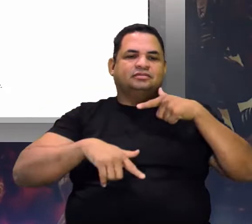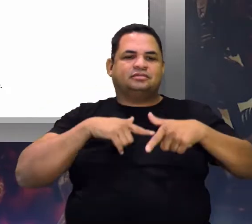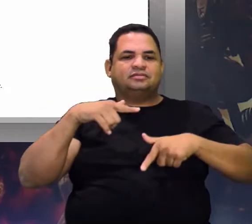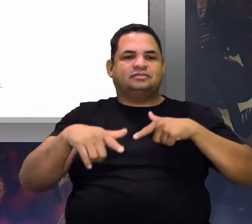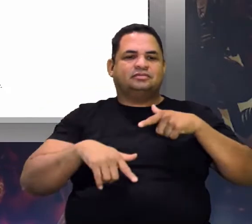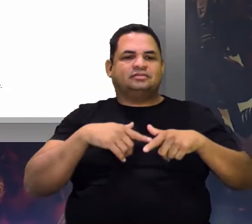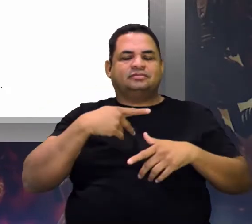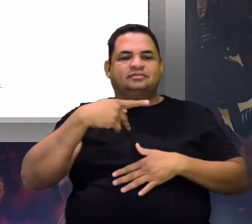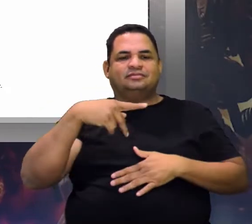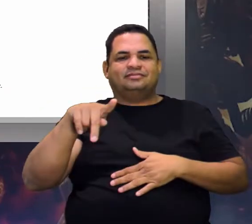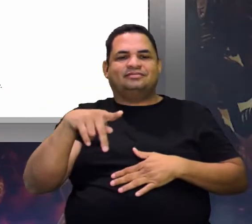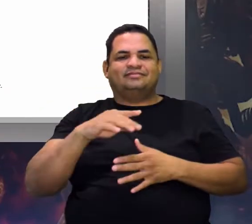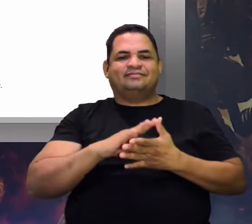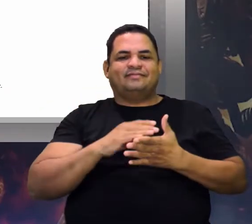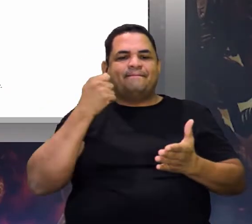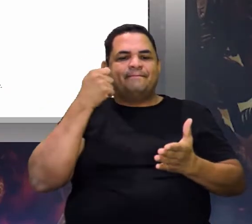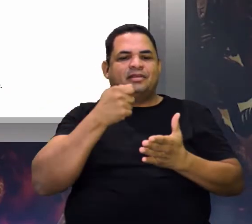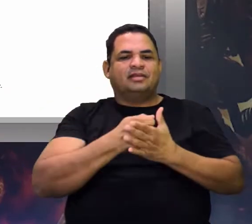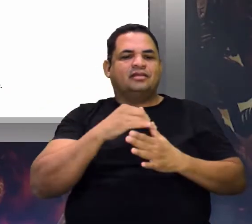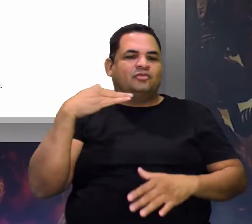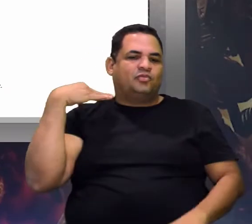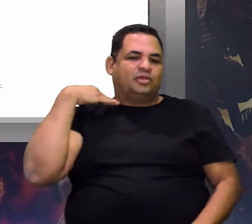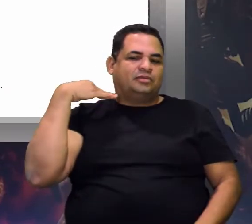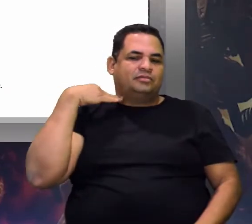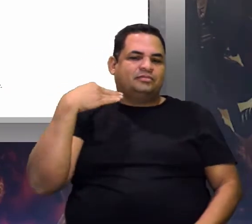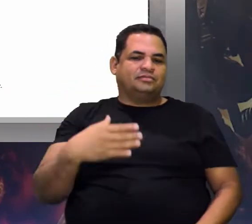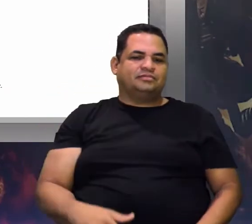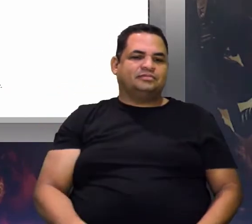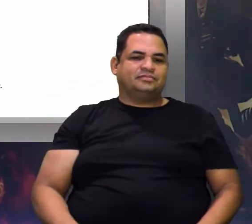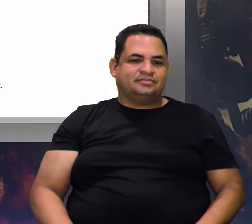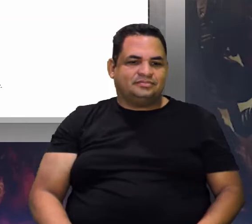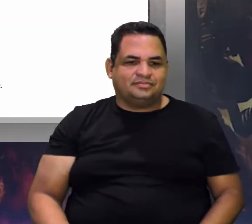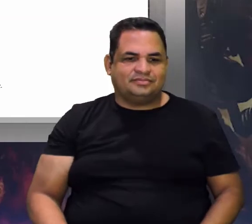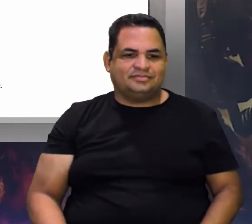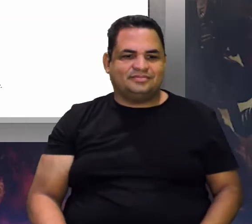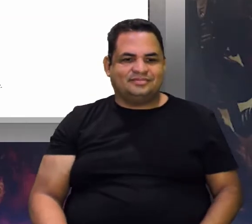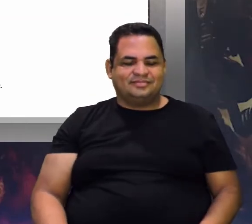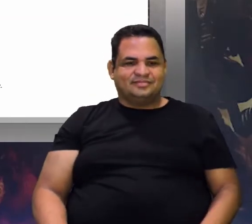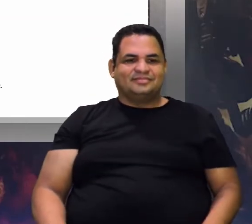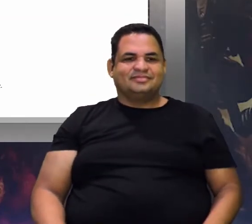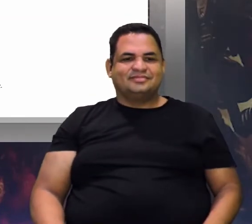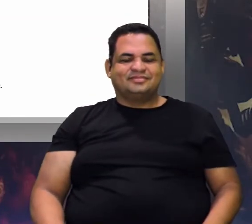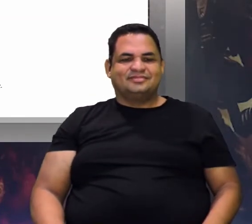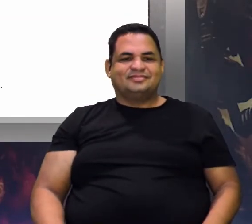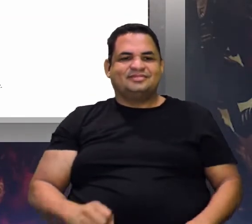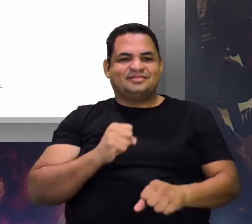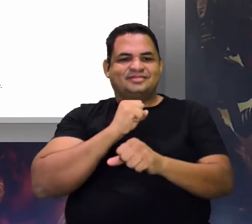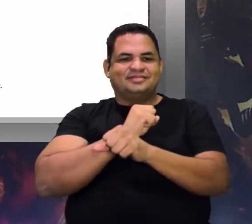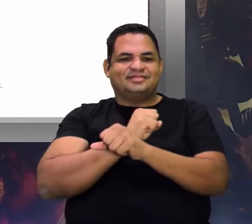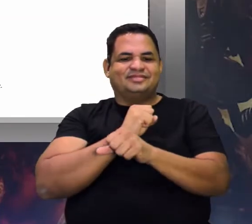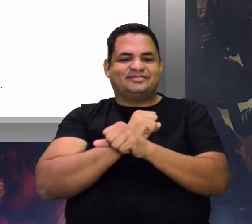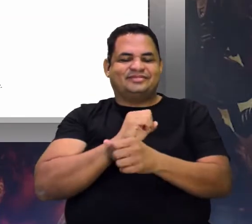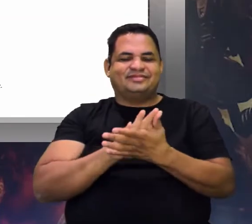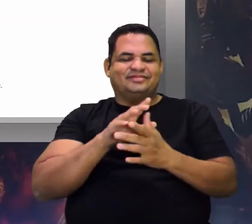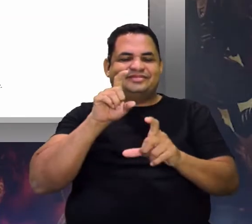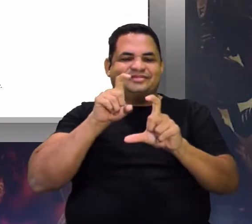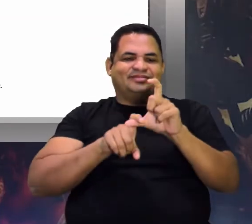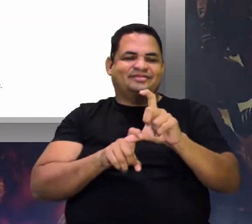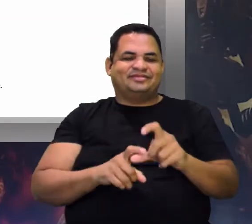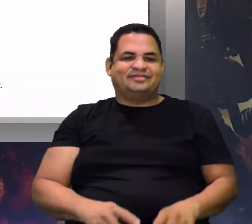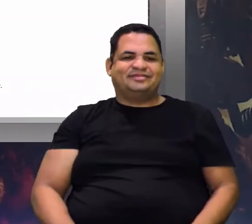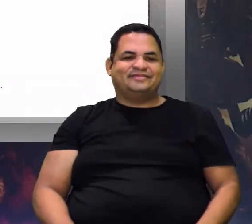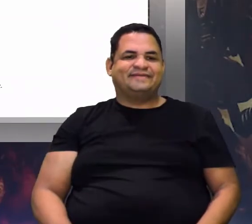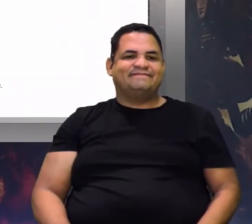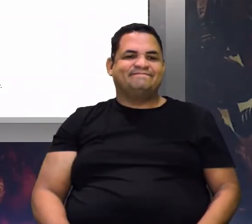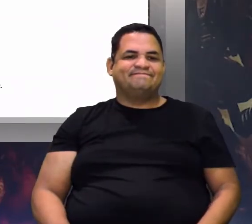trabalhando para pagar o banco. Tá? É o empréstimo, a escravidão de dívida aí. Então,